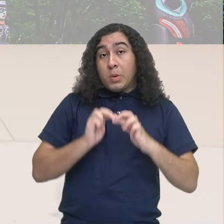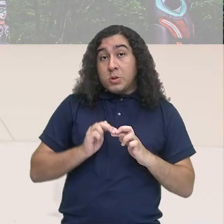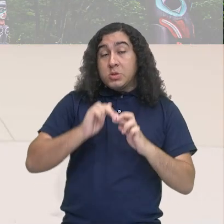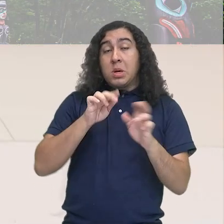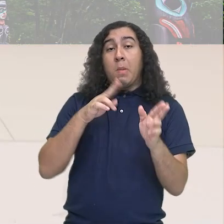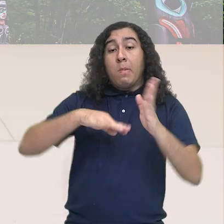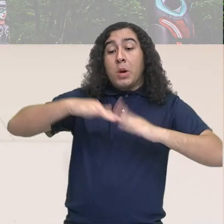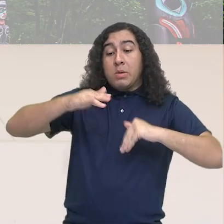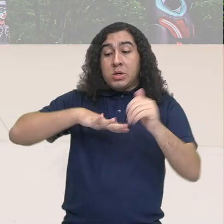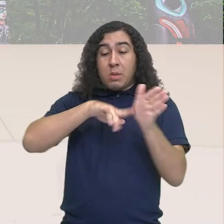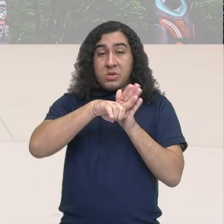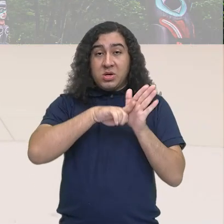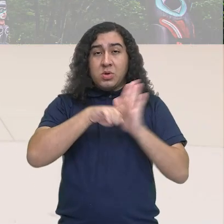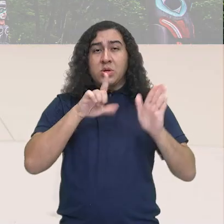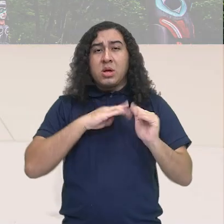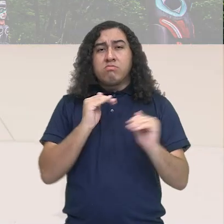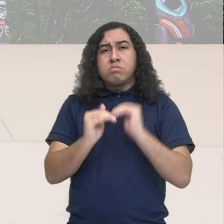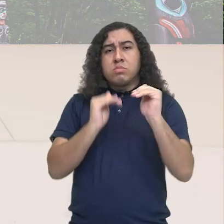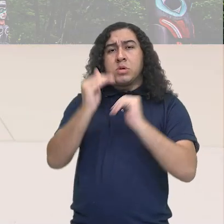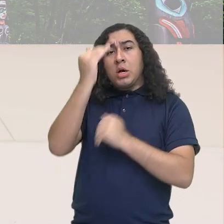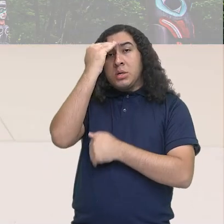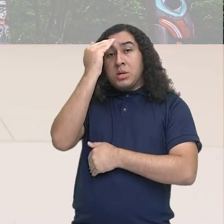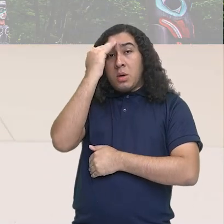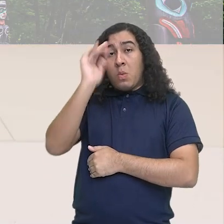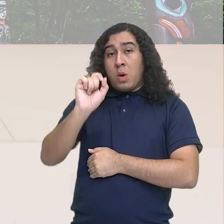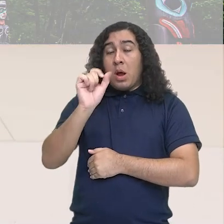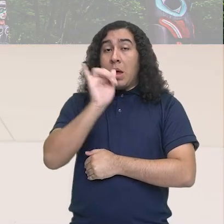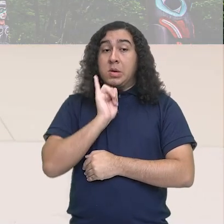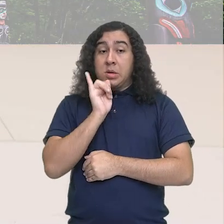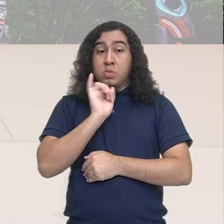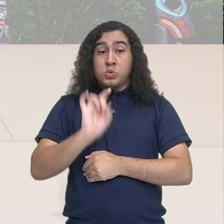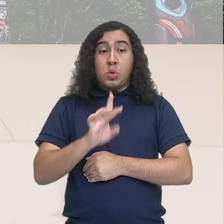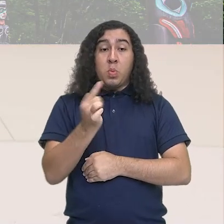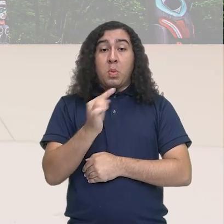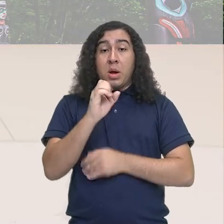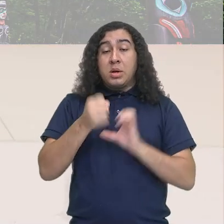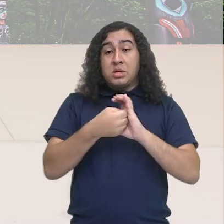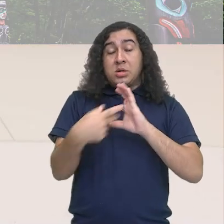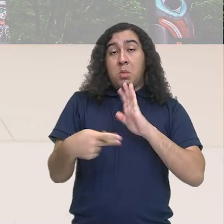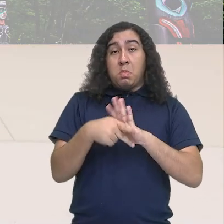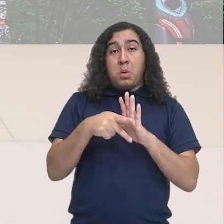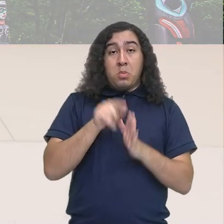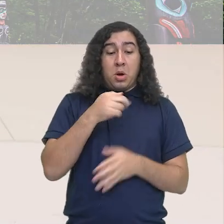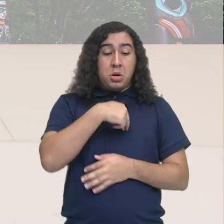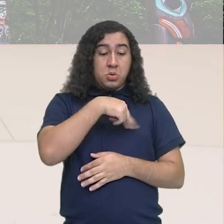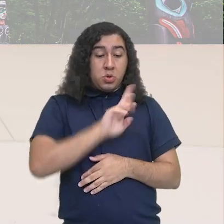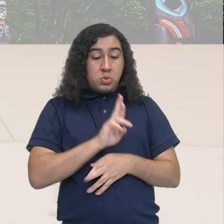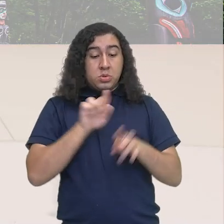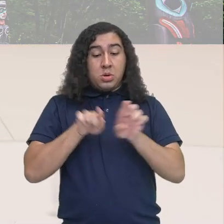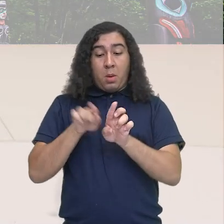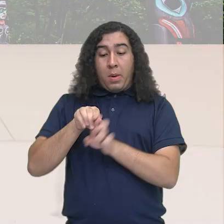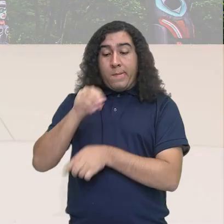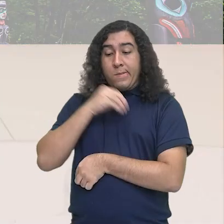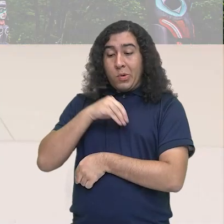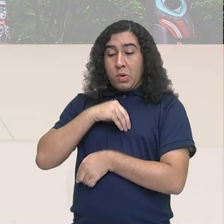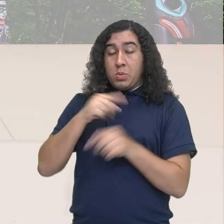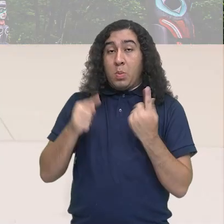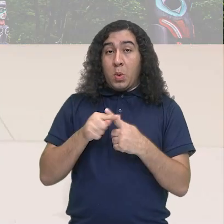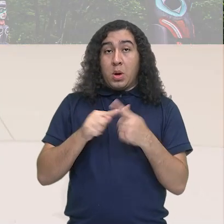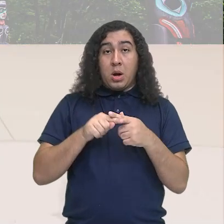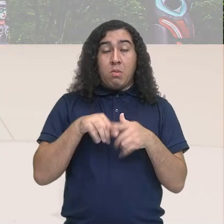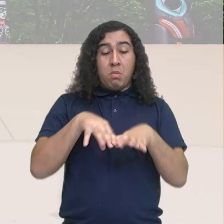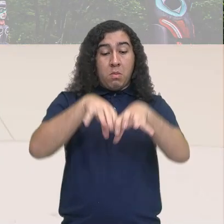eles avançaram nessa questão, por exemplo, é apenas um dos elementos, o sagrado e o profano, porque